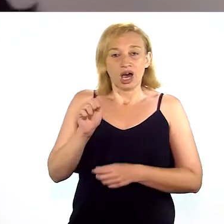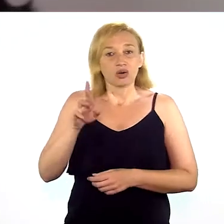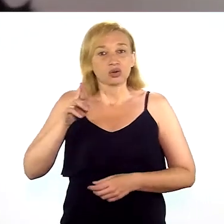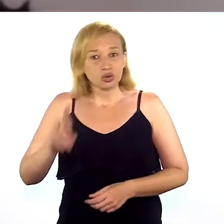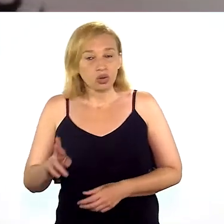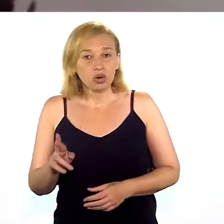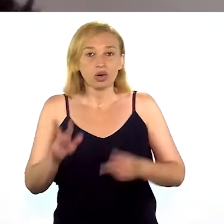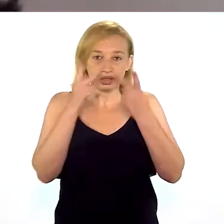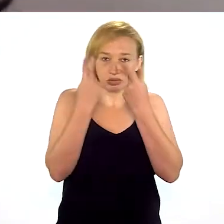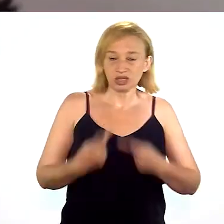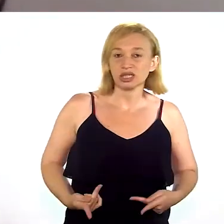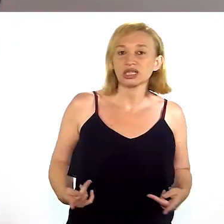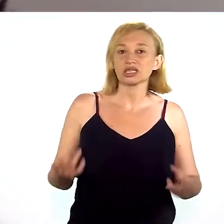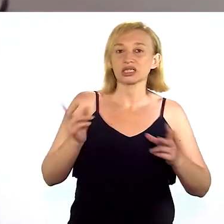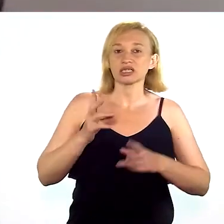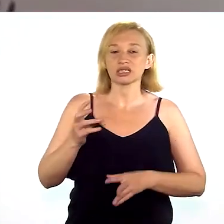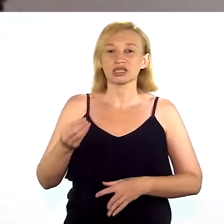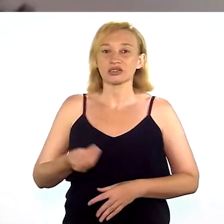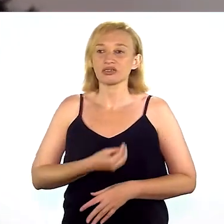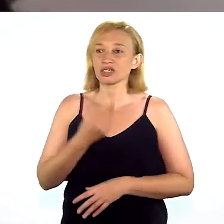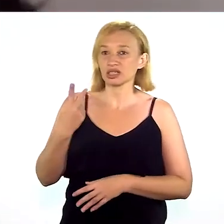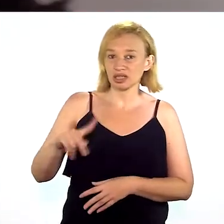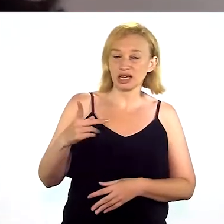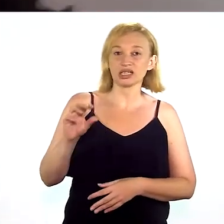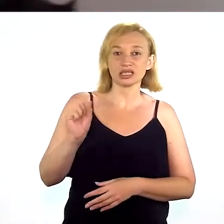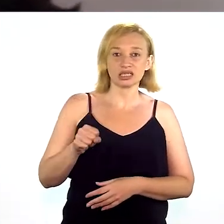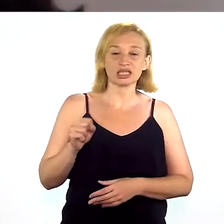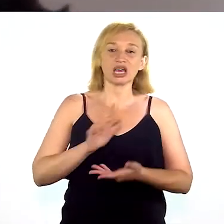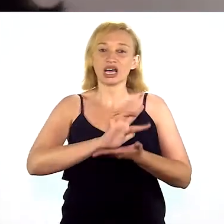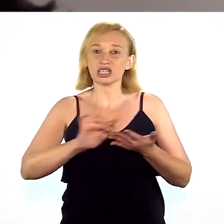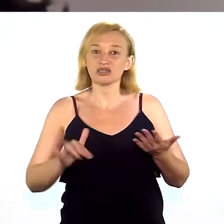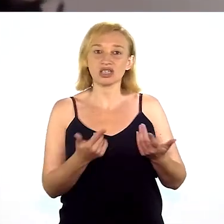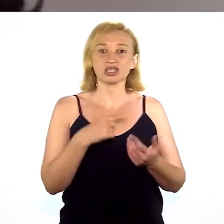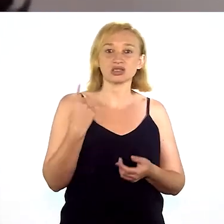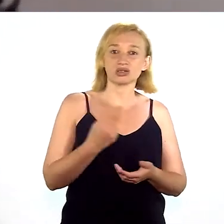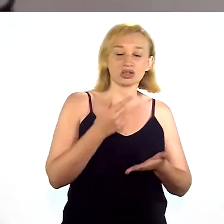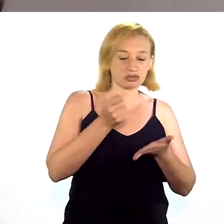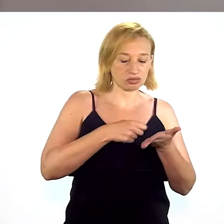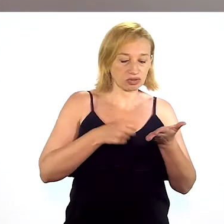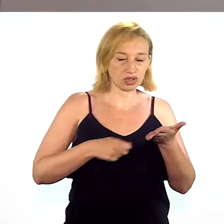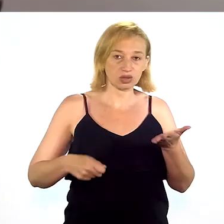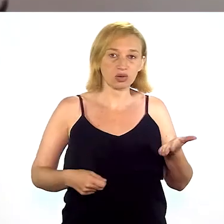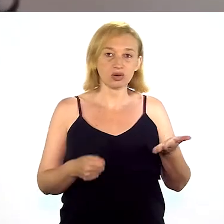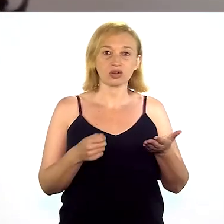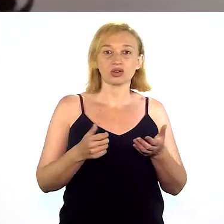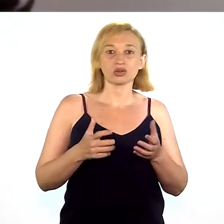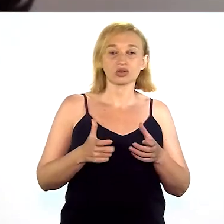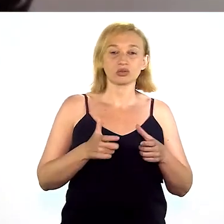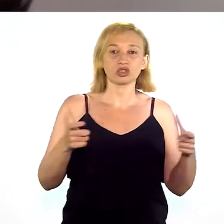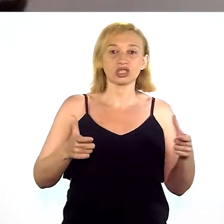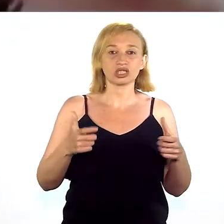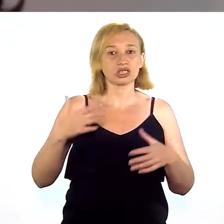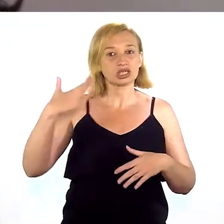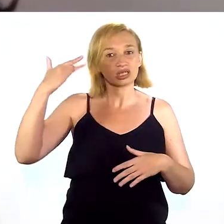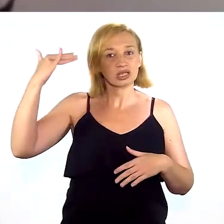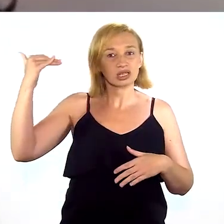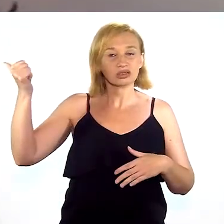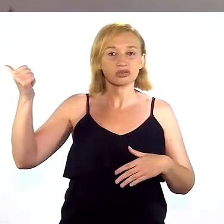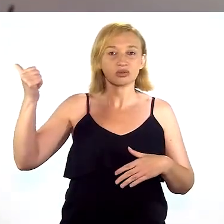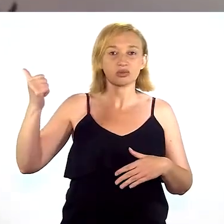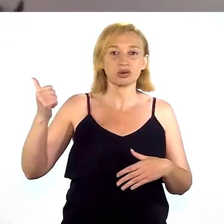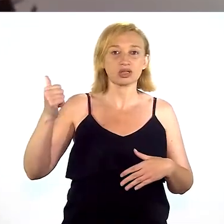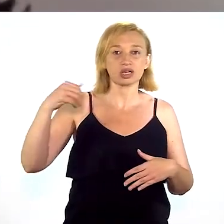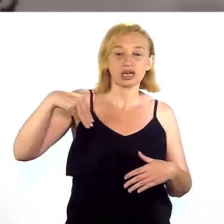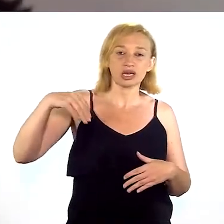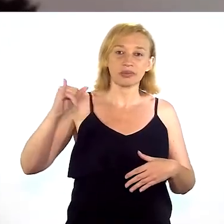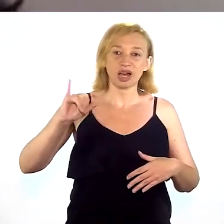o autor e perceber que essa humanidade está presente nele enquanto indivíduo. Então, muitas vezes a gente trata autores como se eles fossem grandes